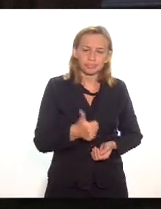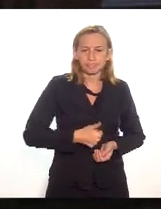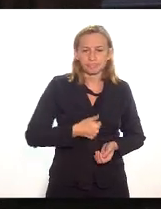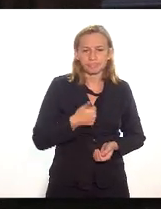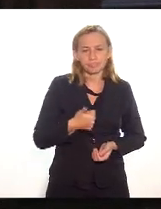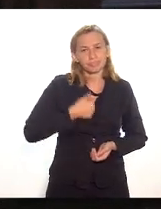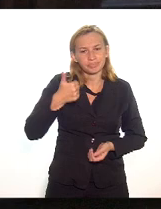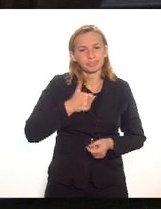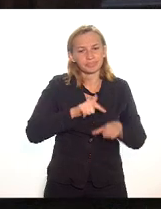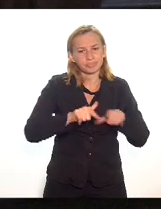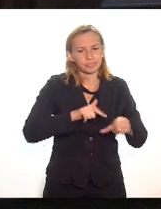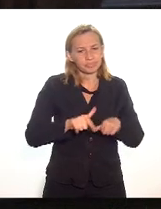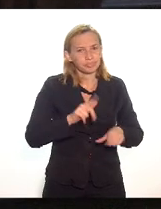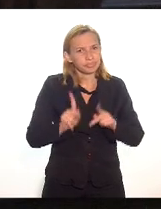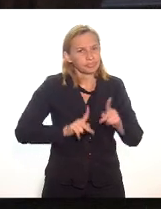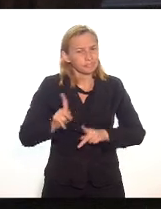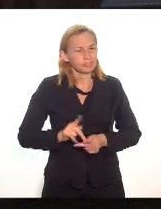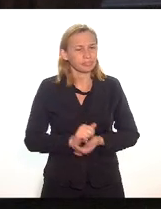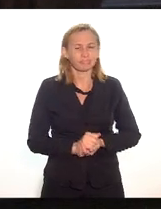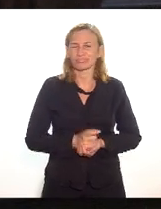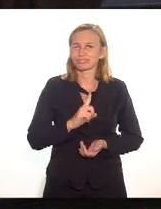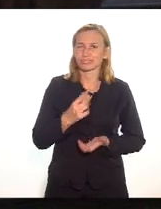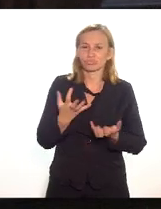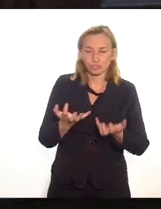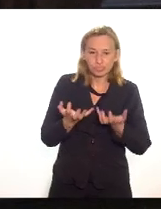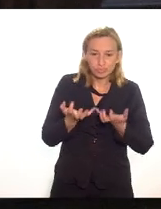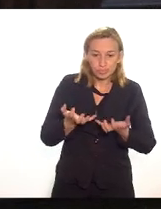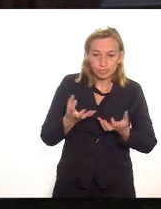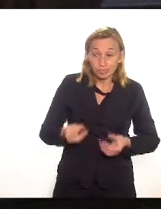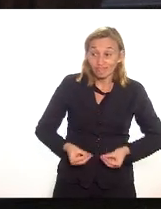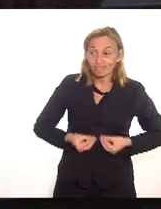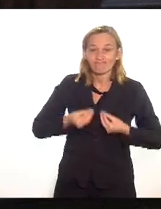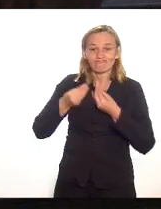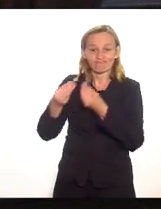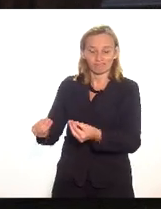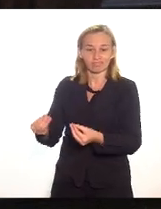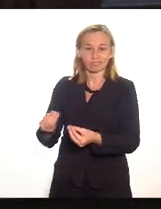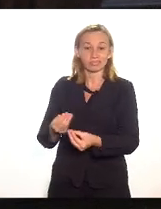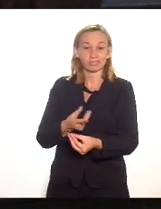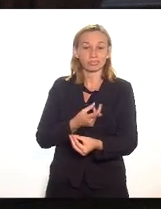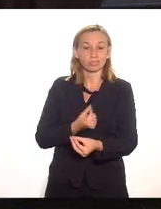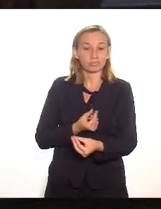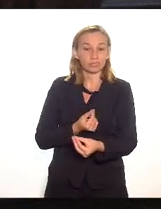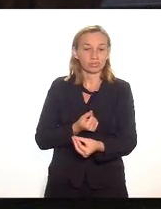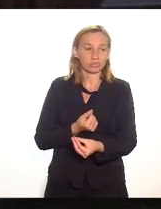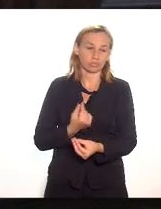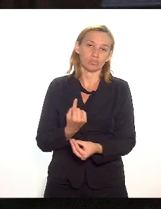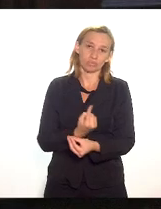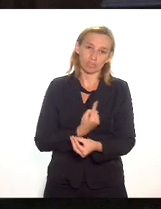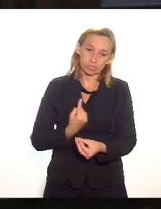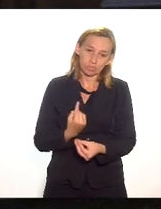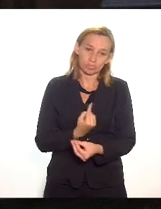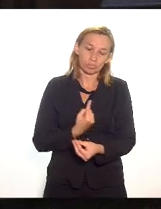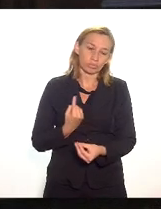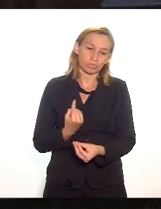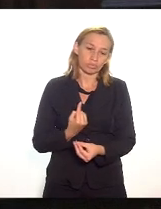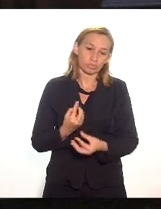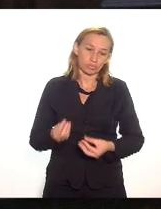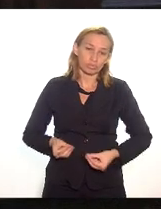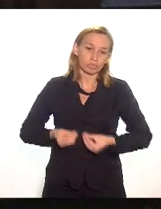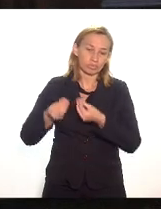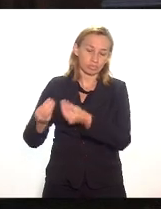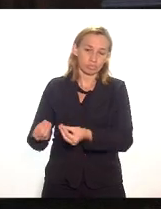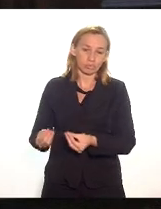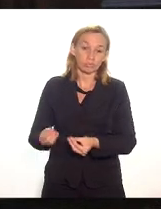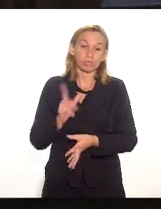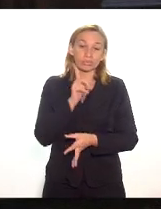para a população? O que querem é entregar as nossas riquezas. O que querem é entregar a